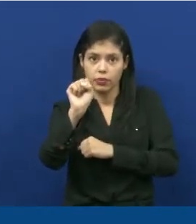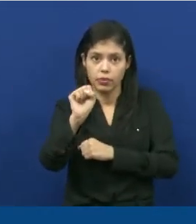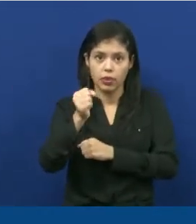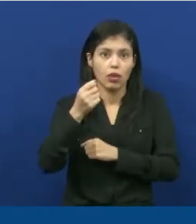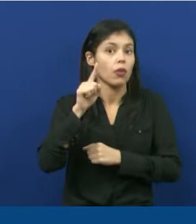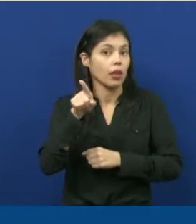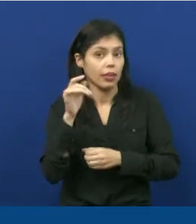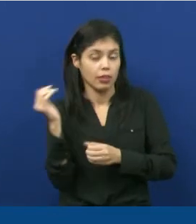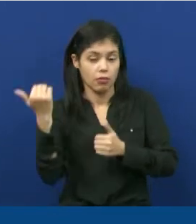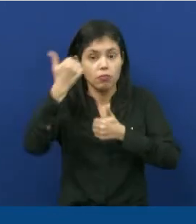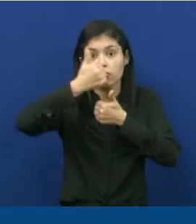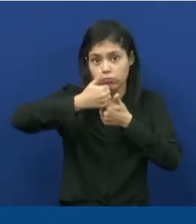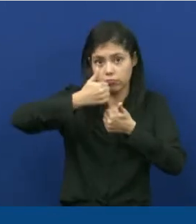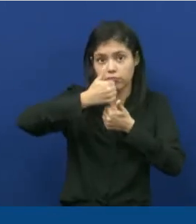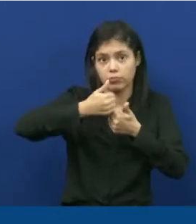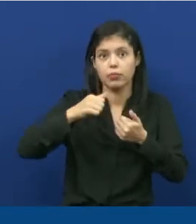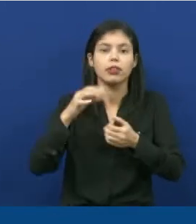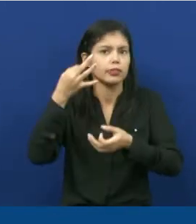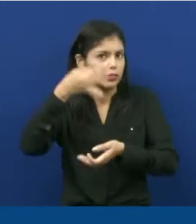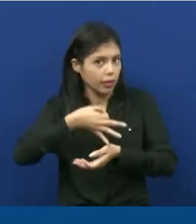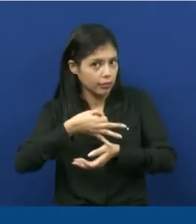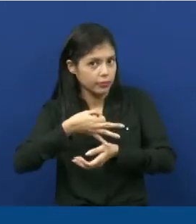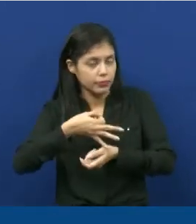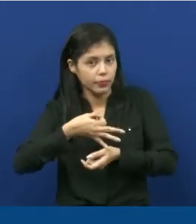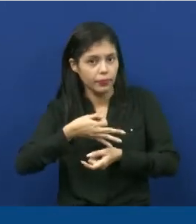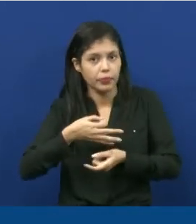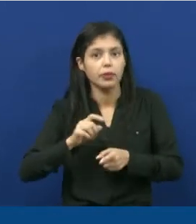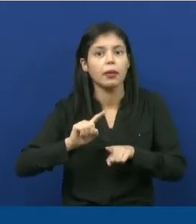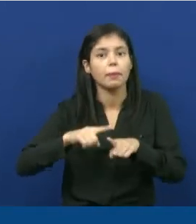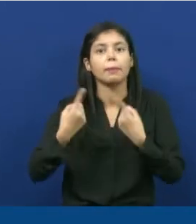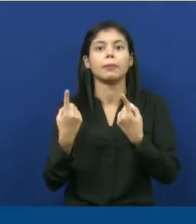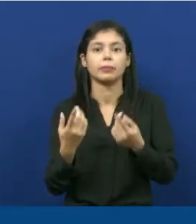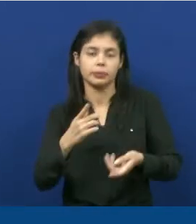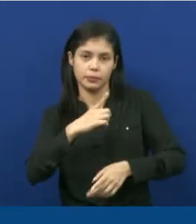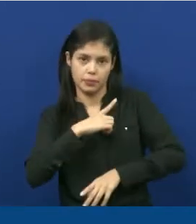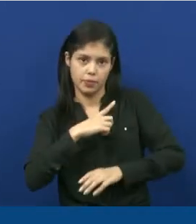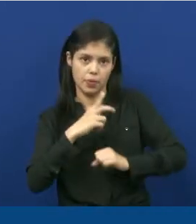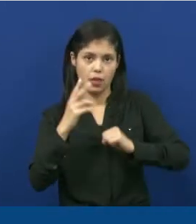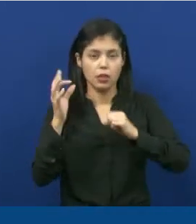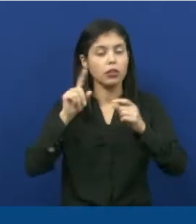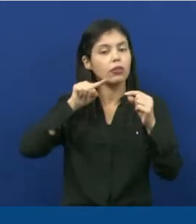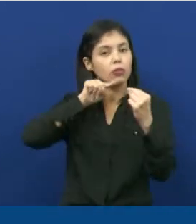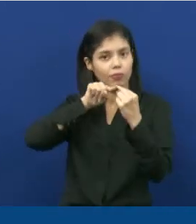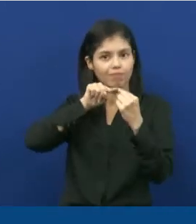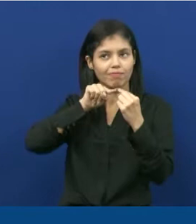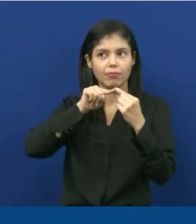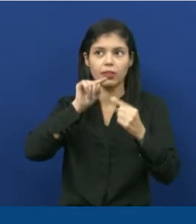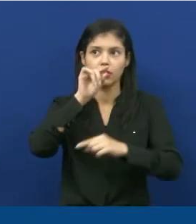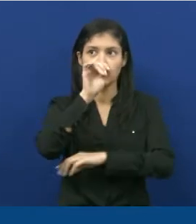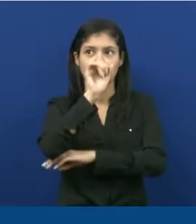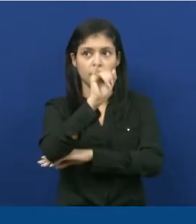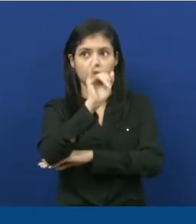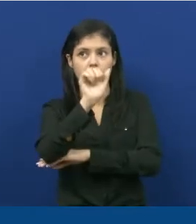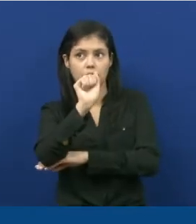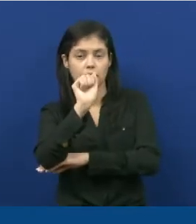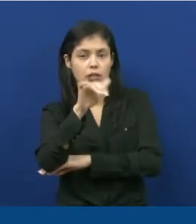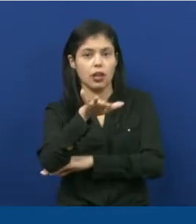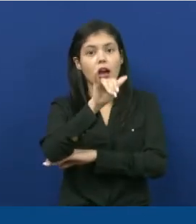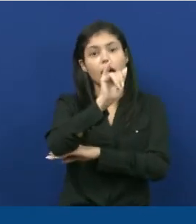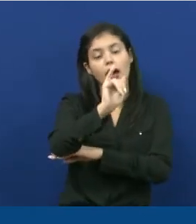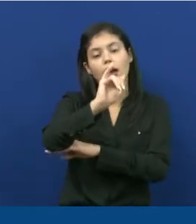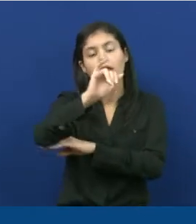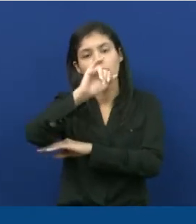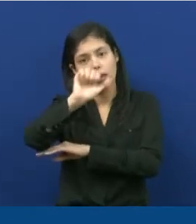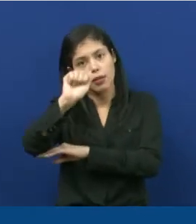está colocada lá corretamente. A forma do to be que combina para he é is. O correto